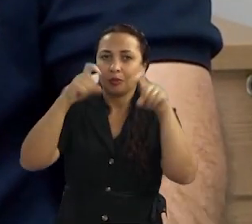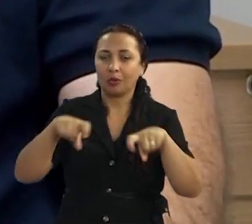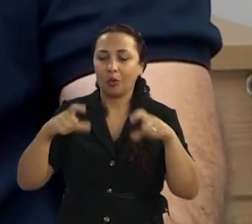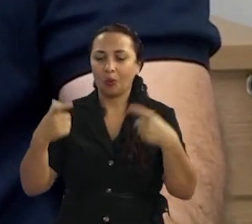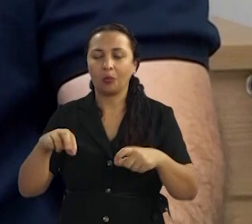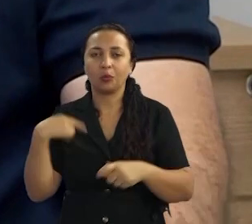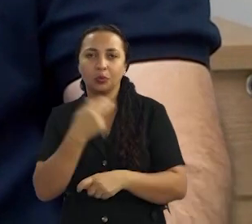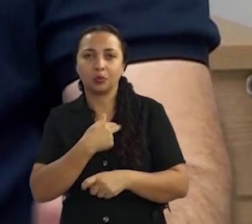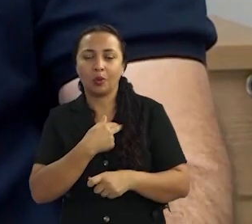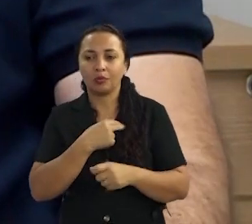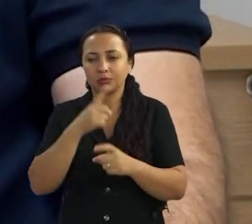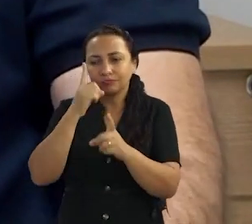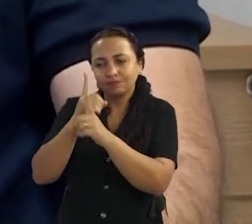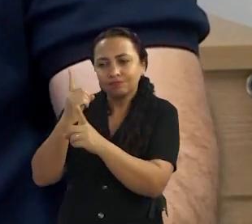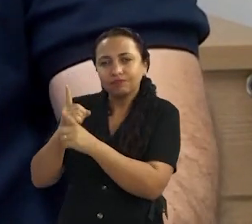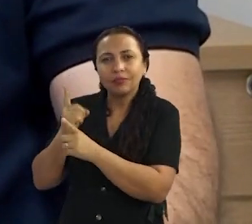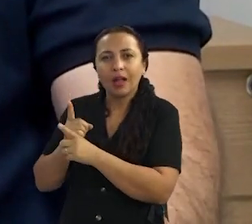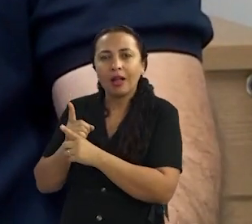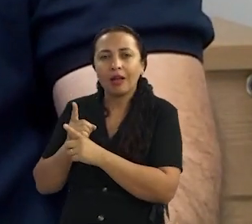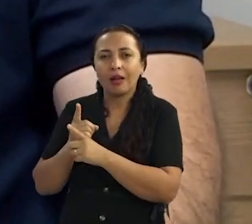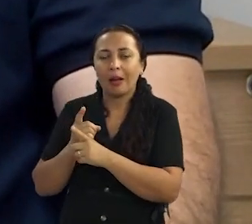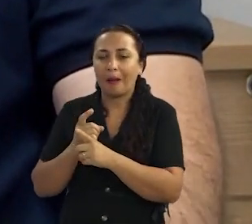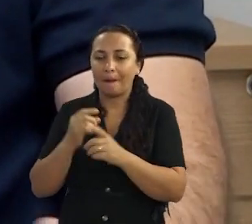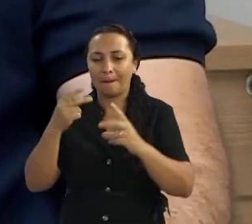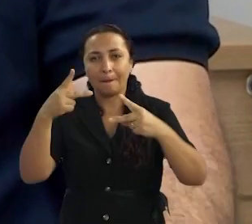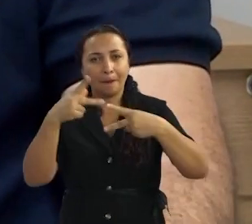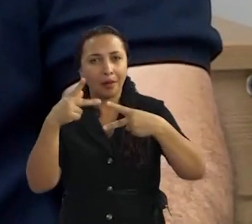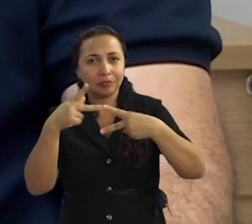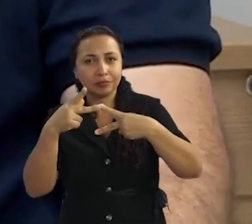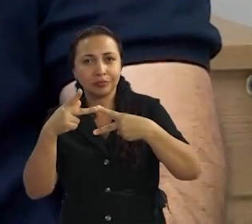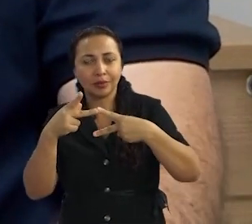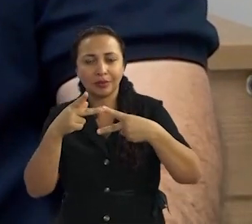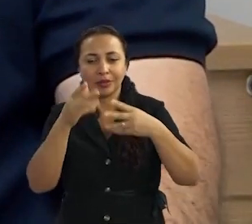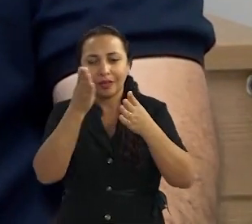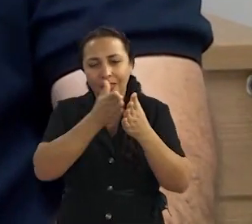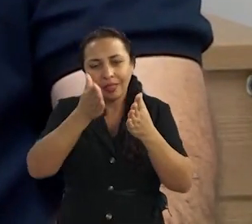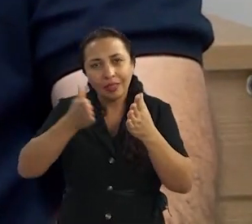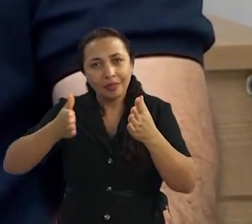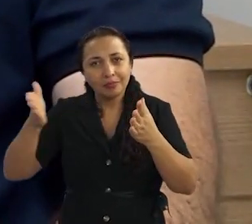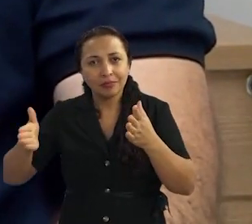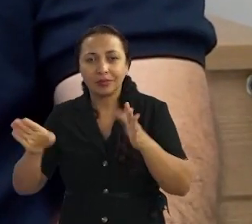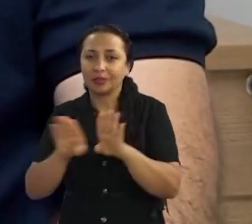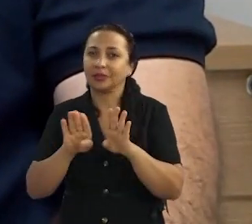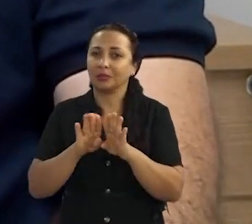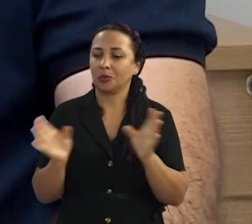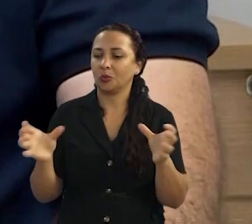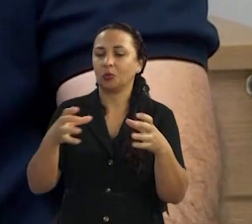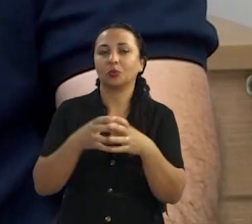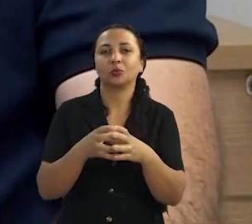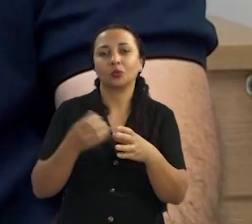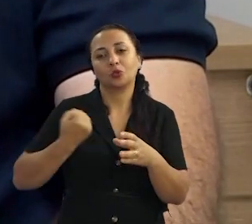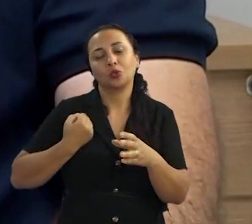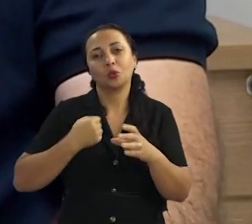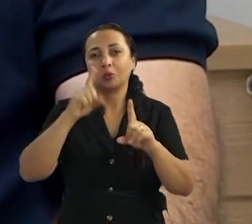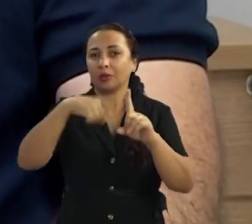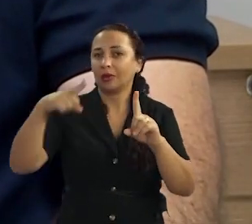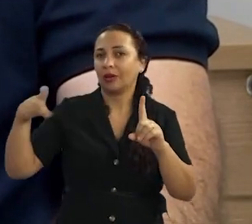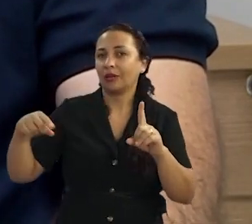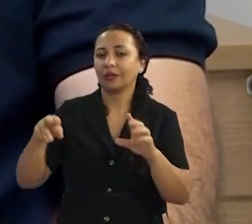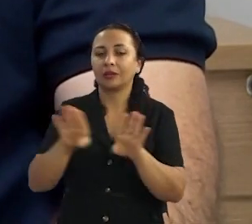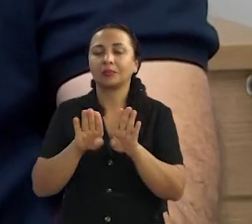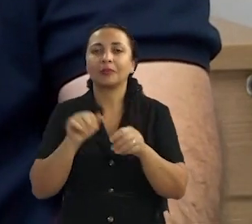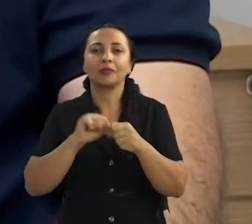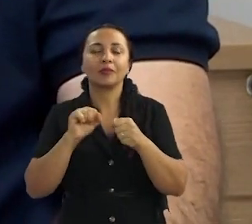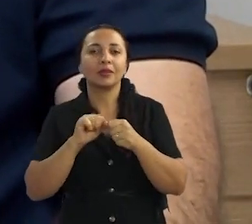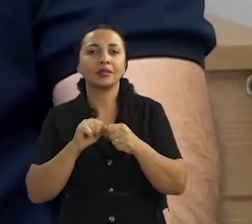computacionais em que a gente usa para detectar padrões, classificar ou então, a partir de um conjunto de dados,